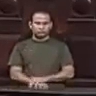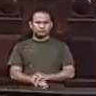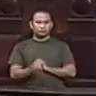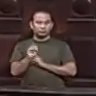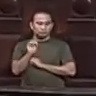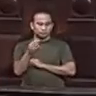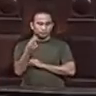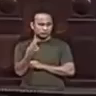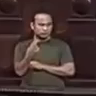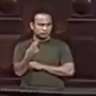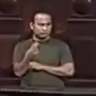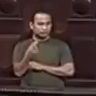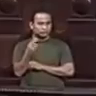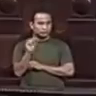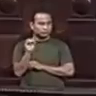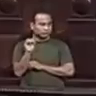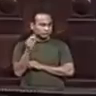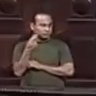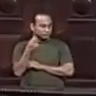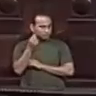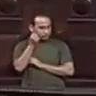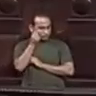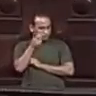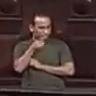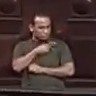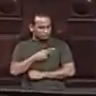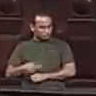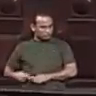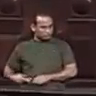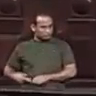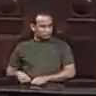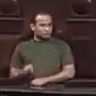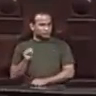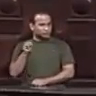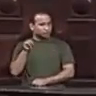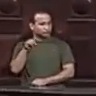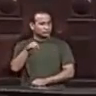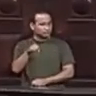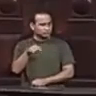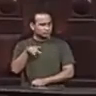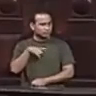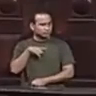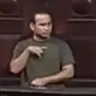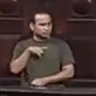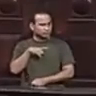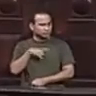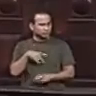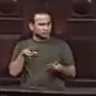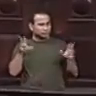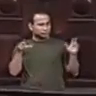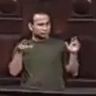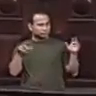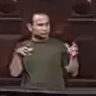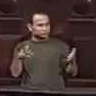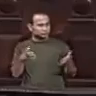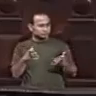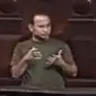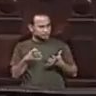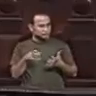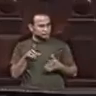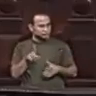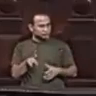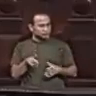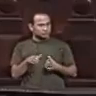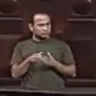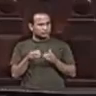Ou, atenção, presidente, ou sim, em se tratando de requerimento, que é o caso